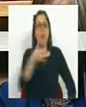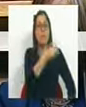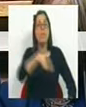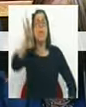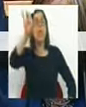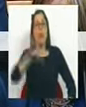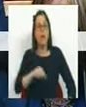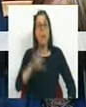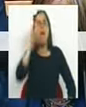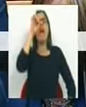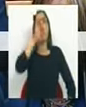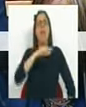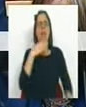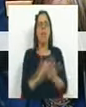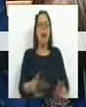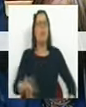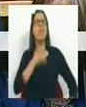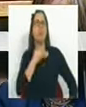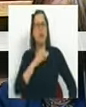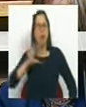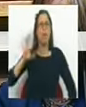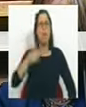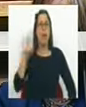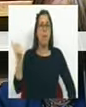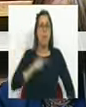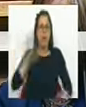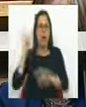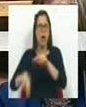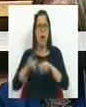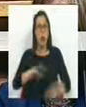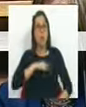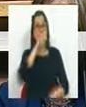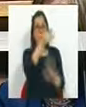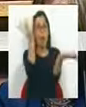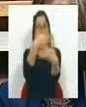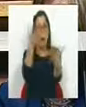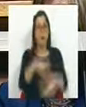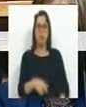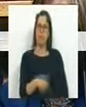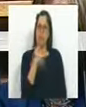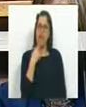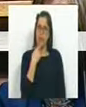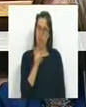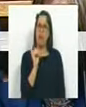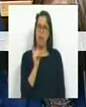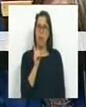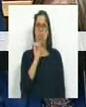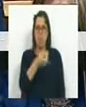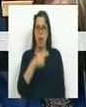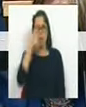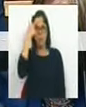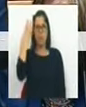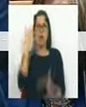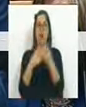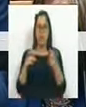Em 2008? Quem é que levou o país à bancarrota e obrigou a esses cortes que os senhores negociaram? Haja decoro, ao menos sejam solidários